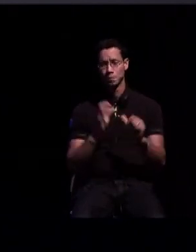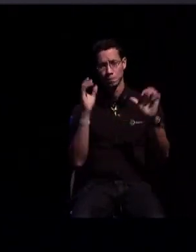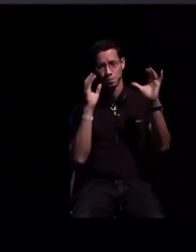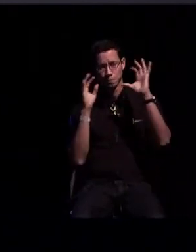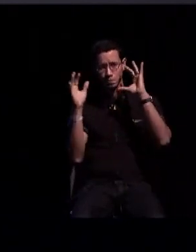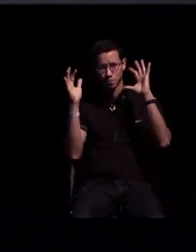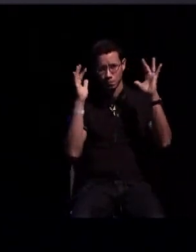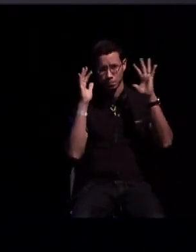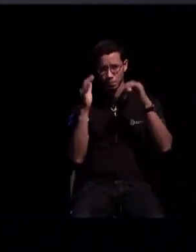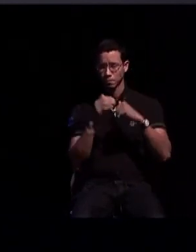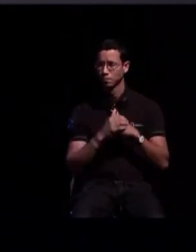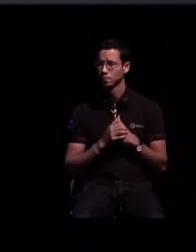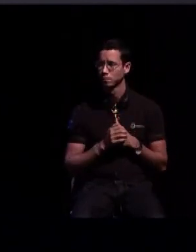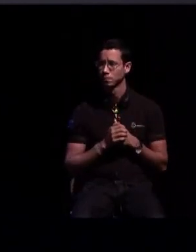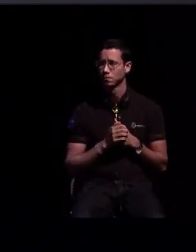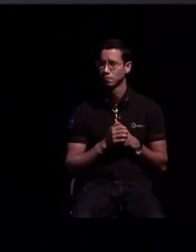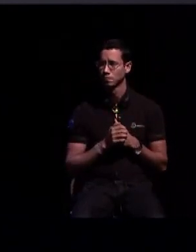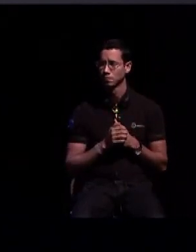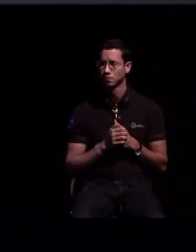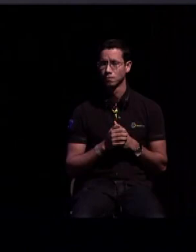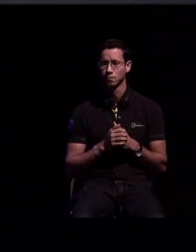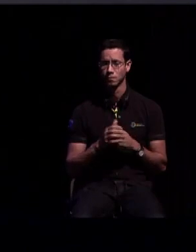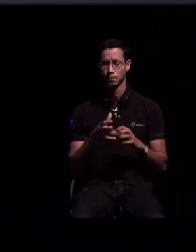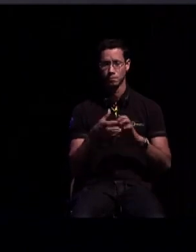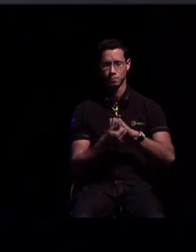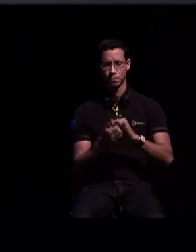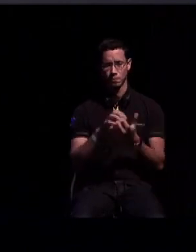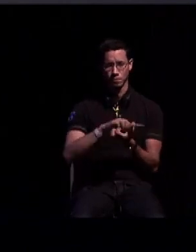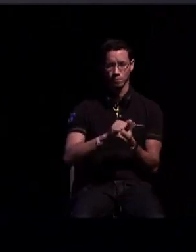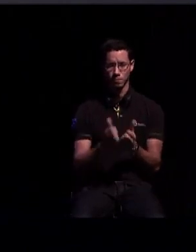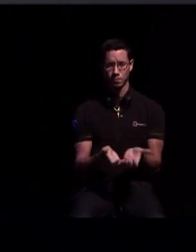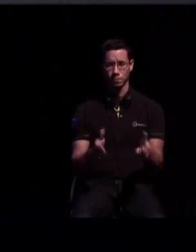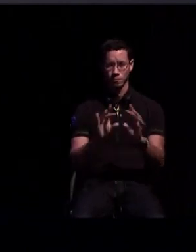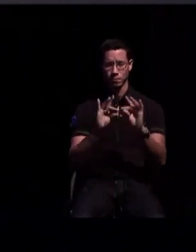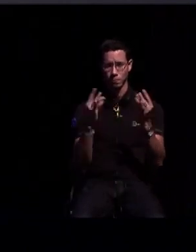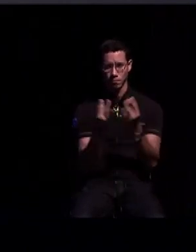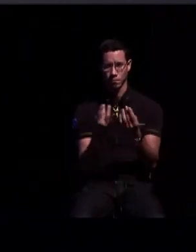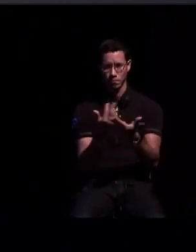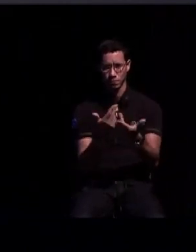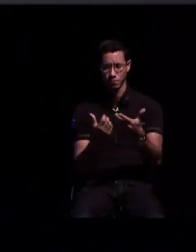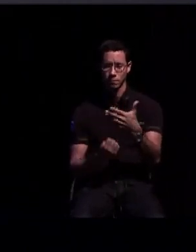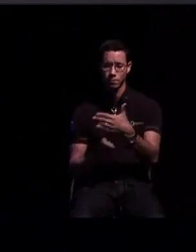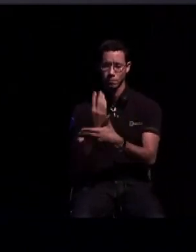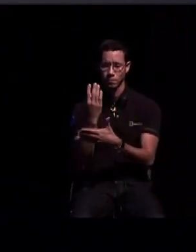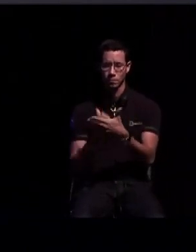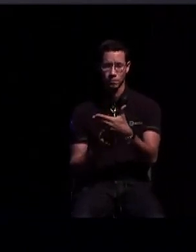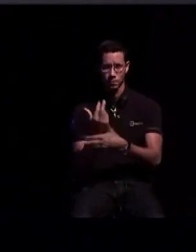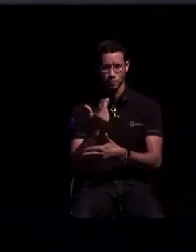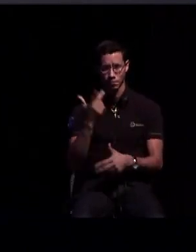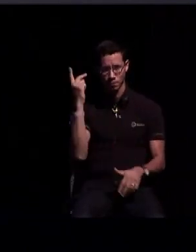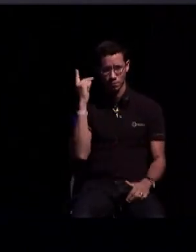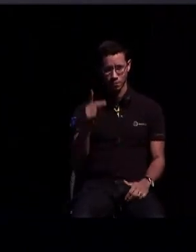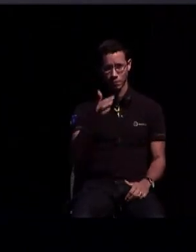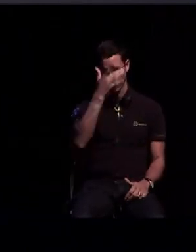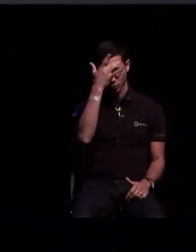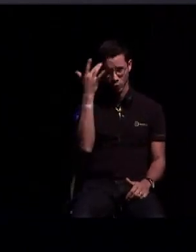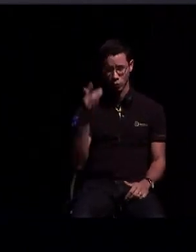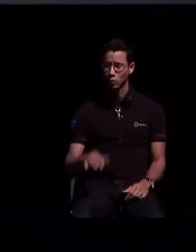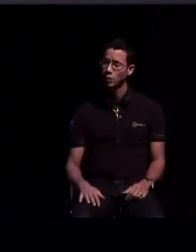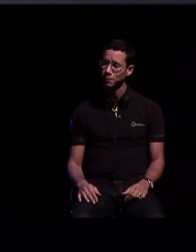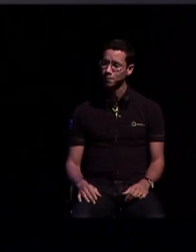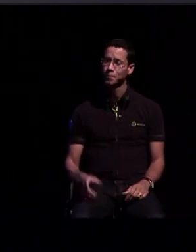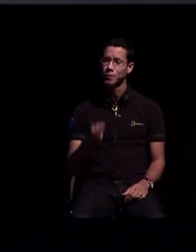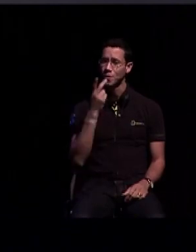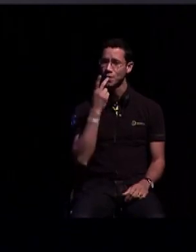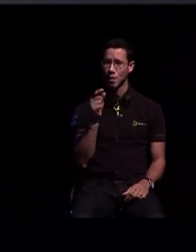imaginando coisas como o artesanato sendo percebido, etc. Ou seja, a criação da pessoa. Quer dizer, você dizer que a